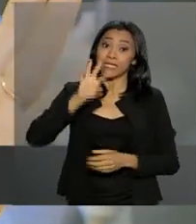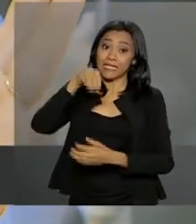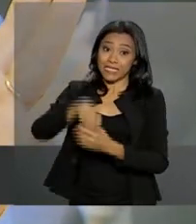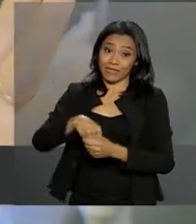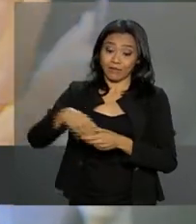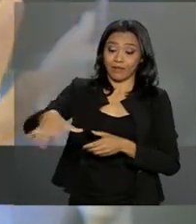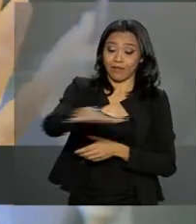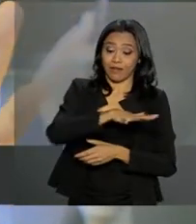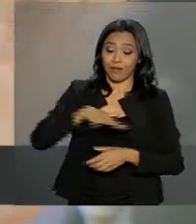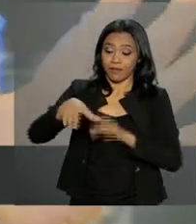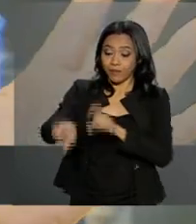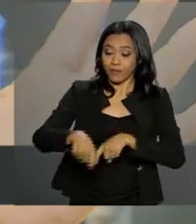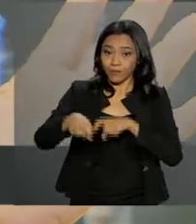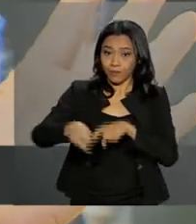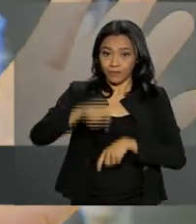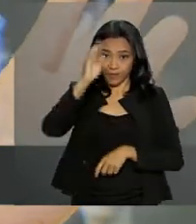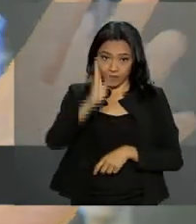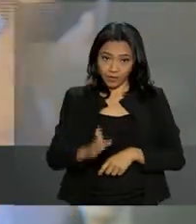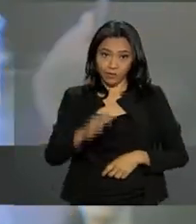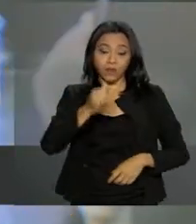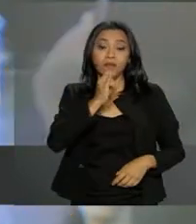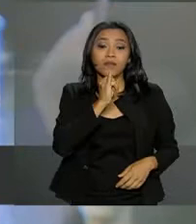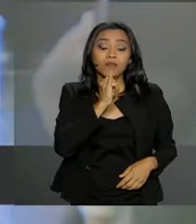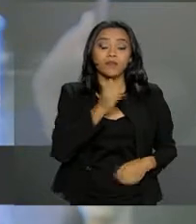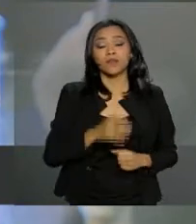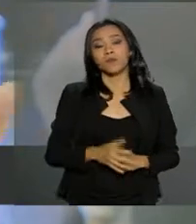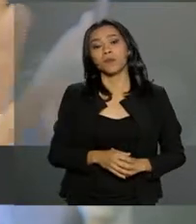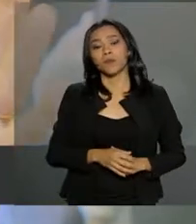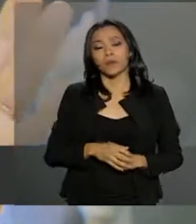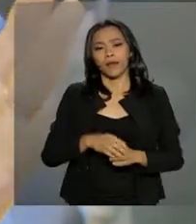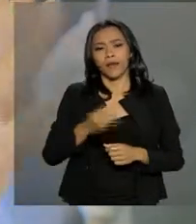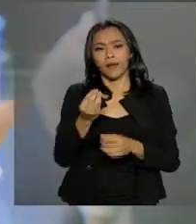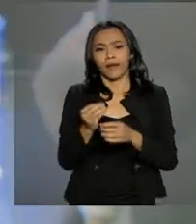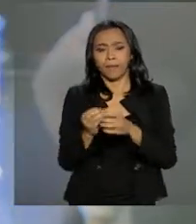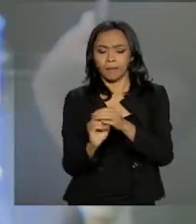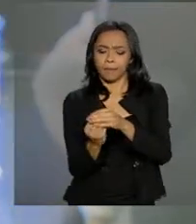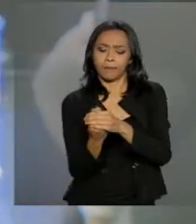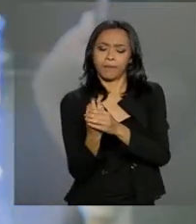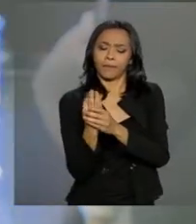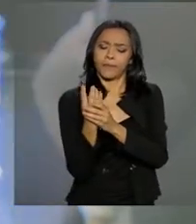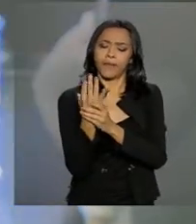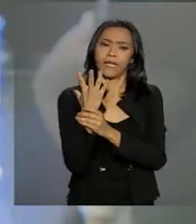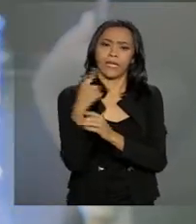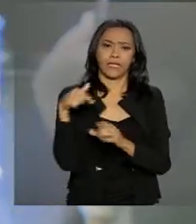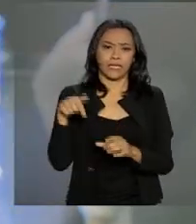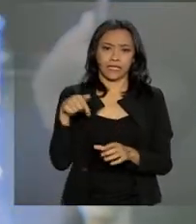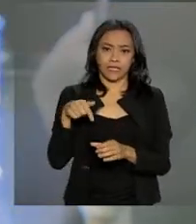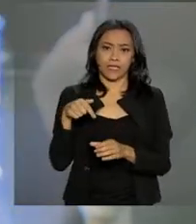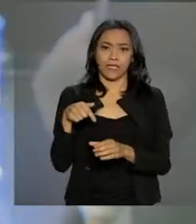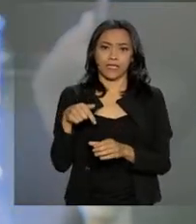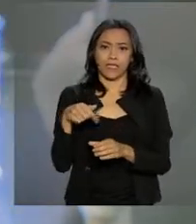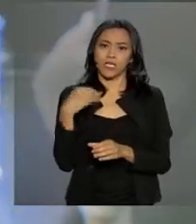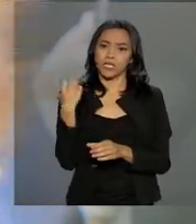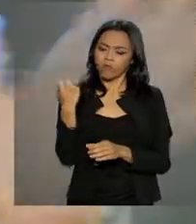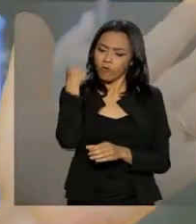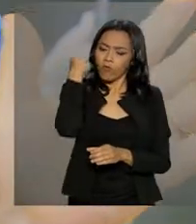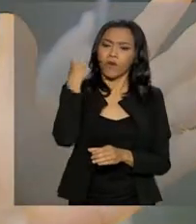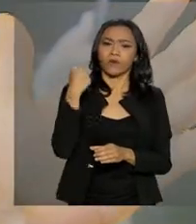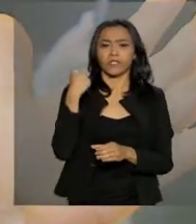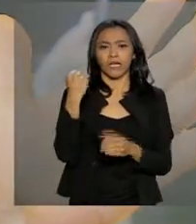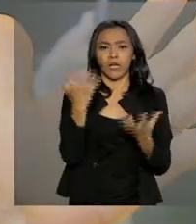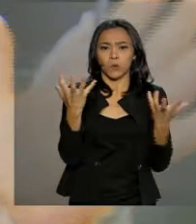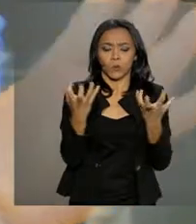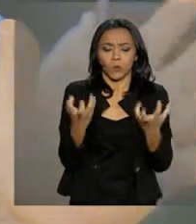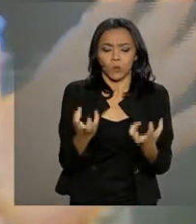em relação, por exemplo, a desenvolver plantas que resistam mais à seca, que